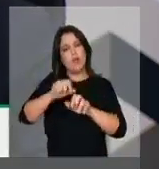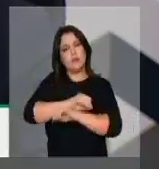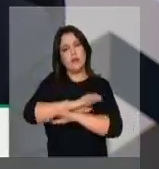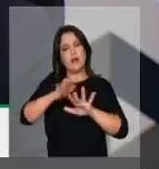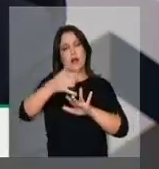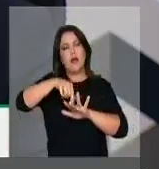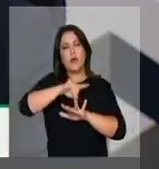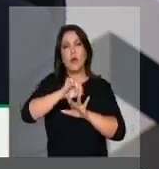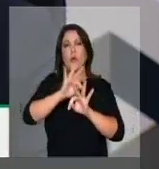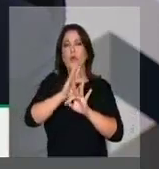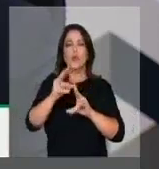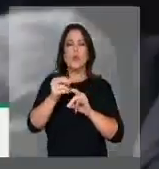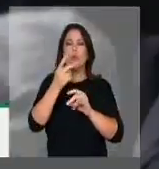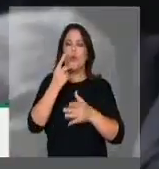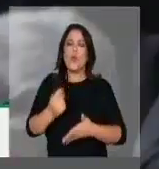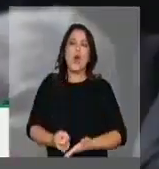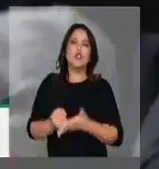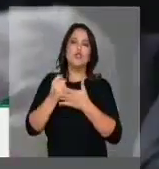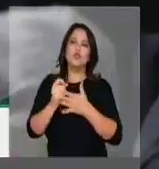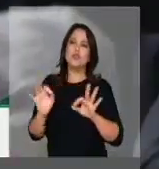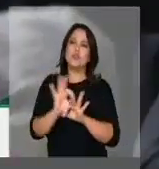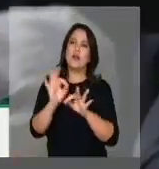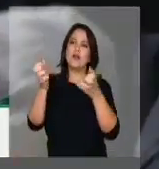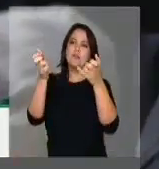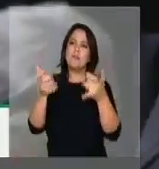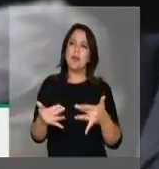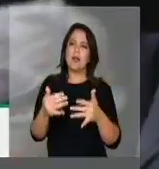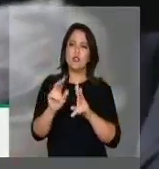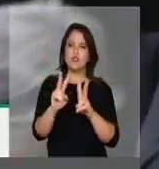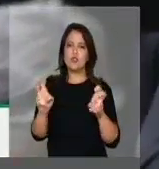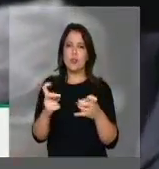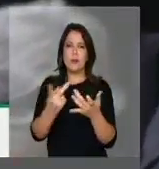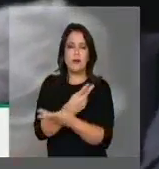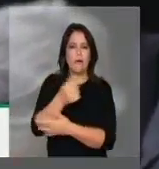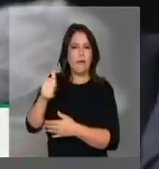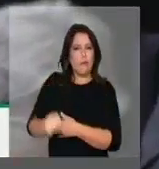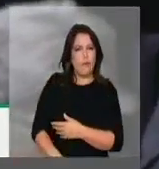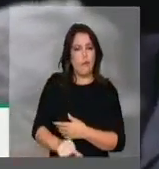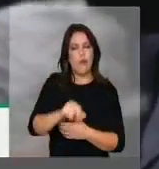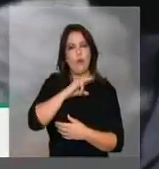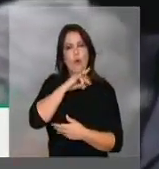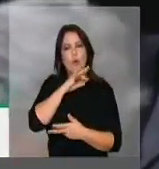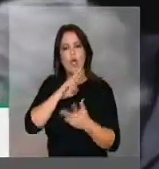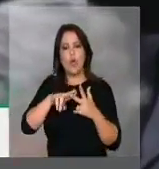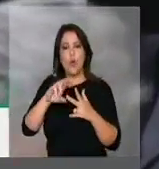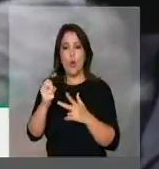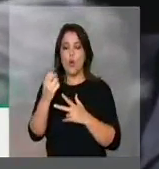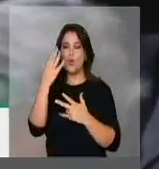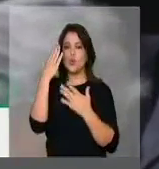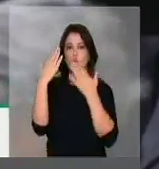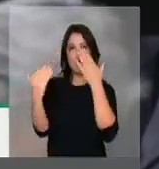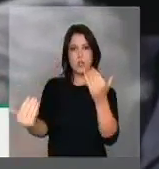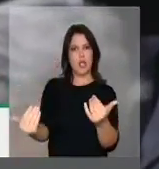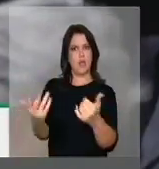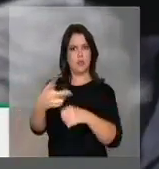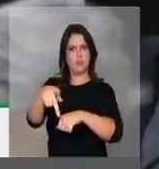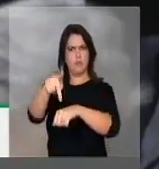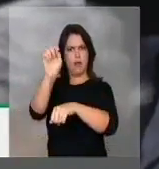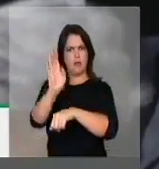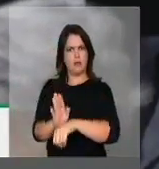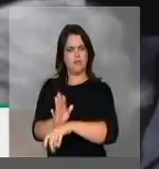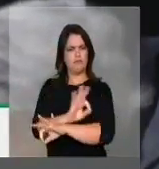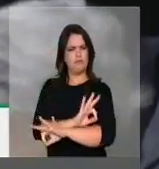explicar uma série de coisas, mas não contribui para a explicação sobre fracasso ou sobre sucesso de